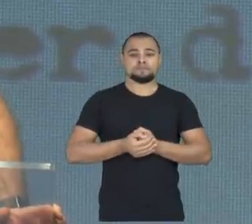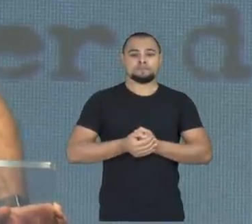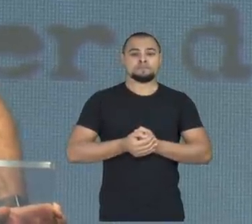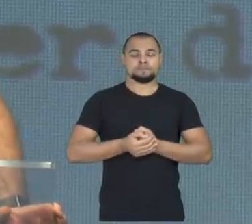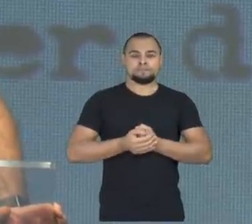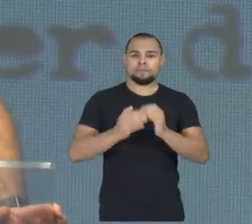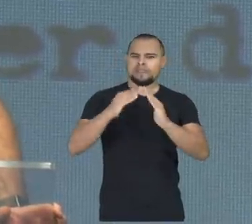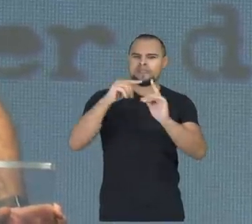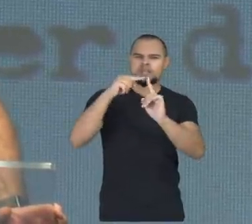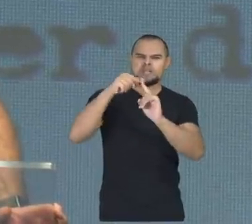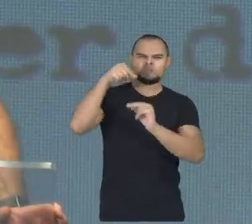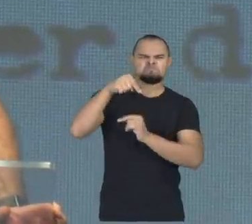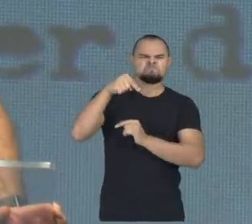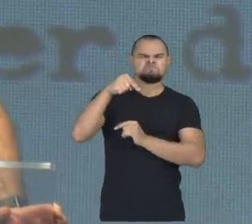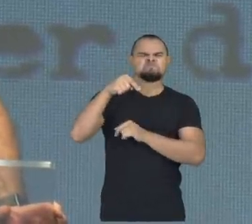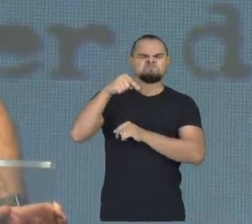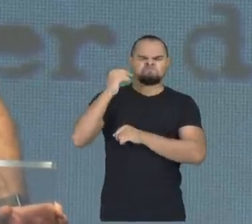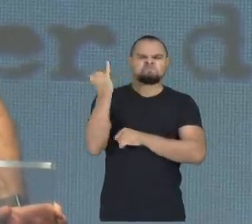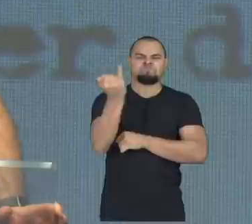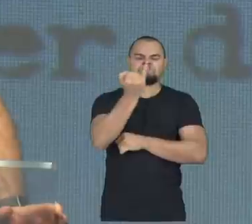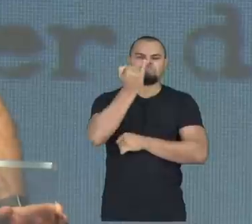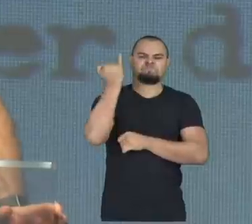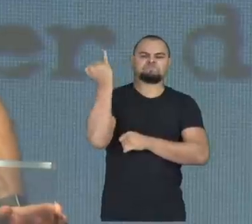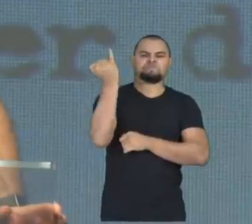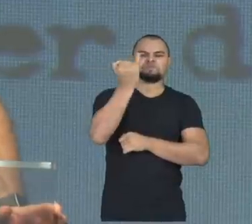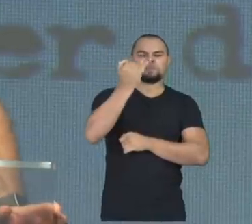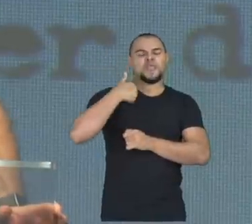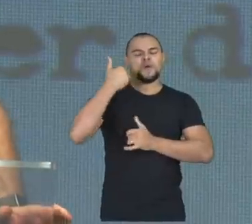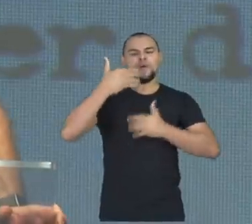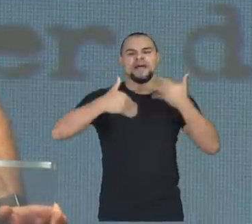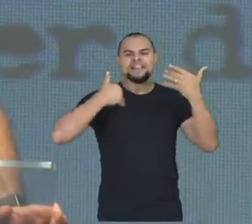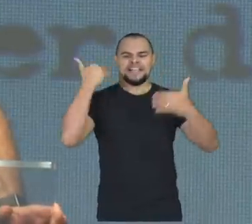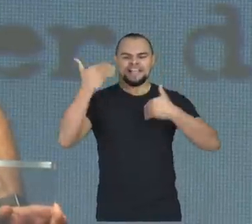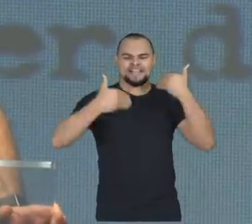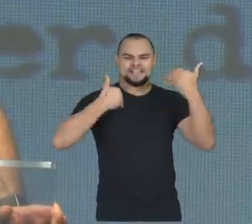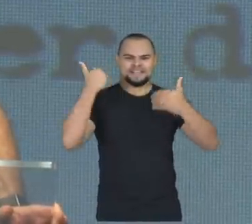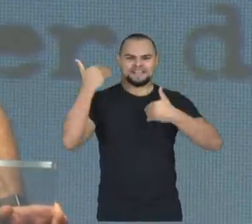Igreja é essencial. E eu tenho a alegria de dizer,